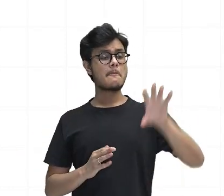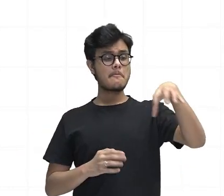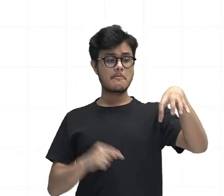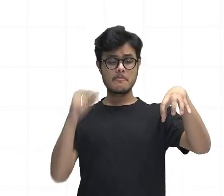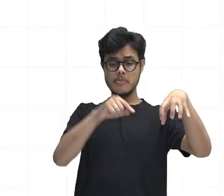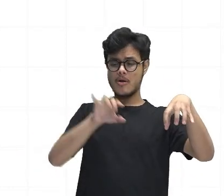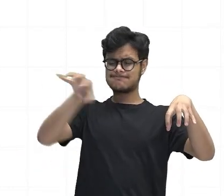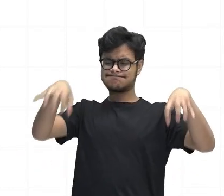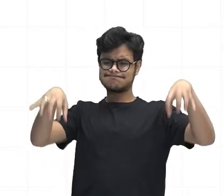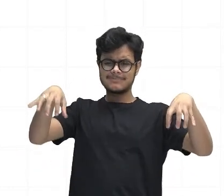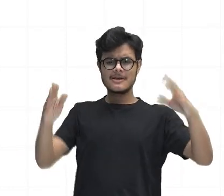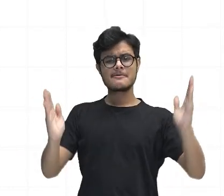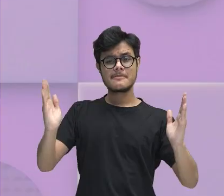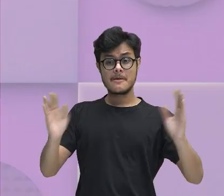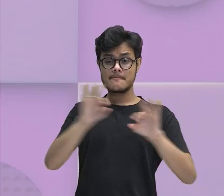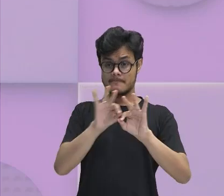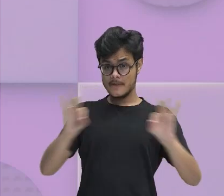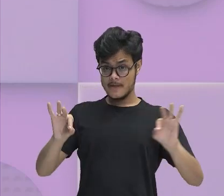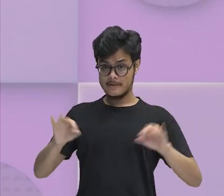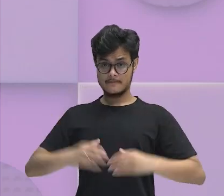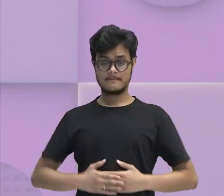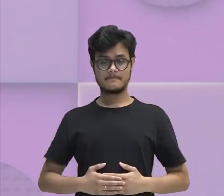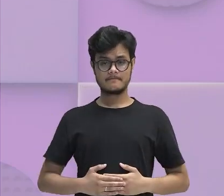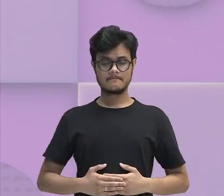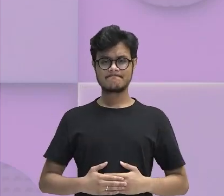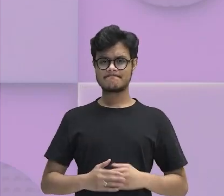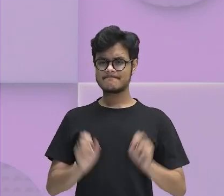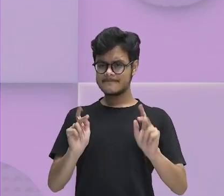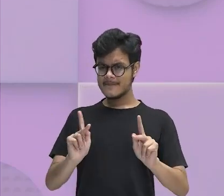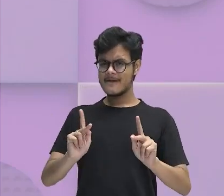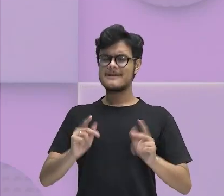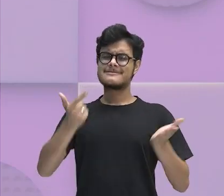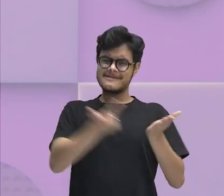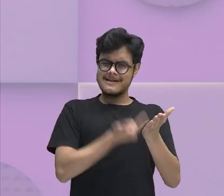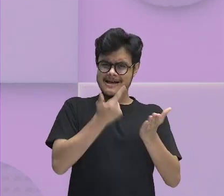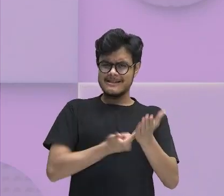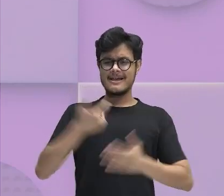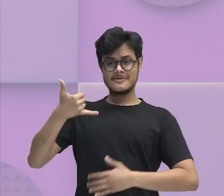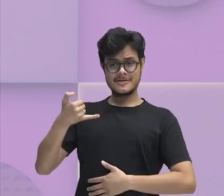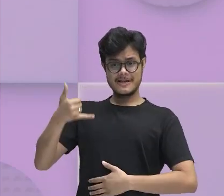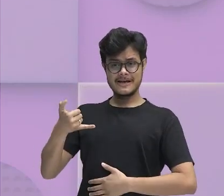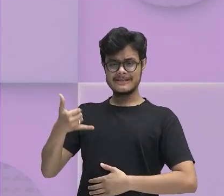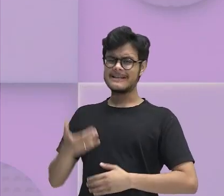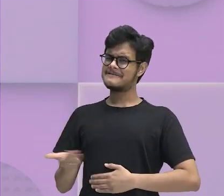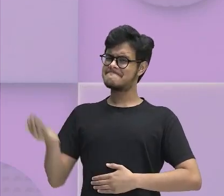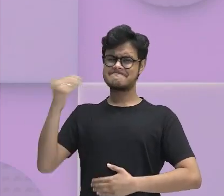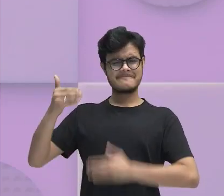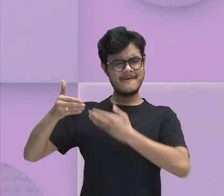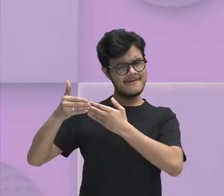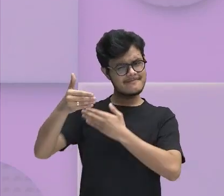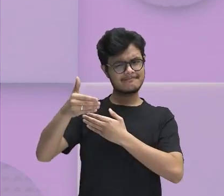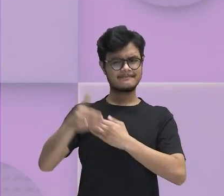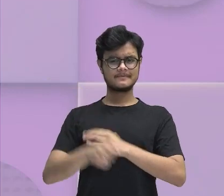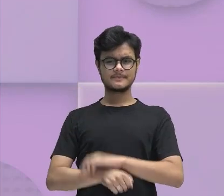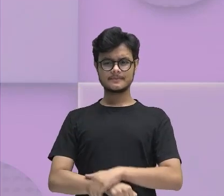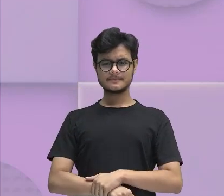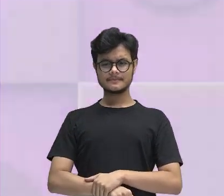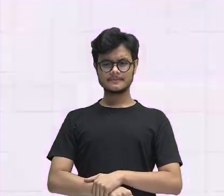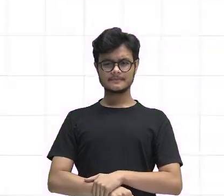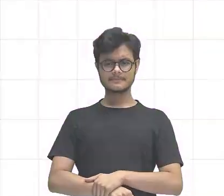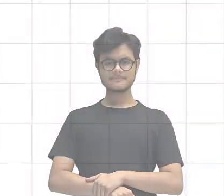de um segmento de reta. Muito bem, então pegue seu caderno, pegue sua caneta e vamos para a